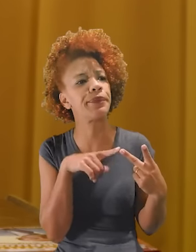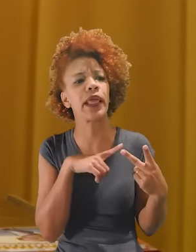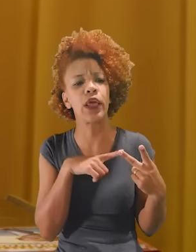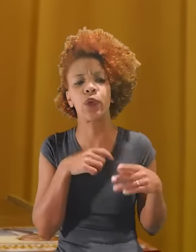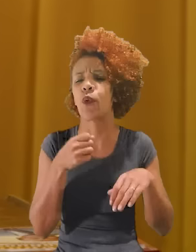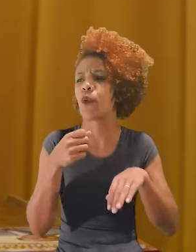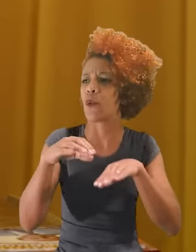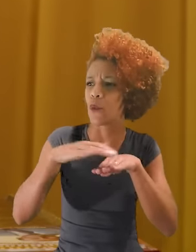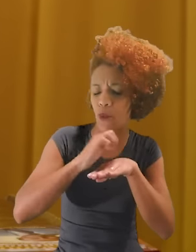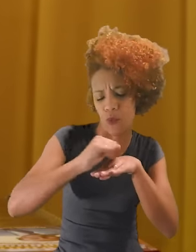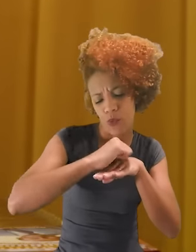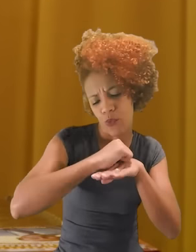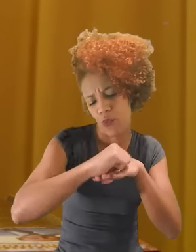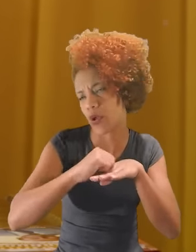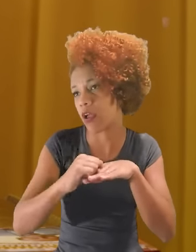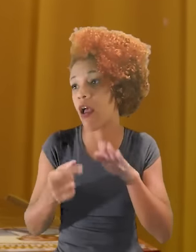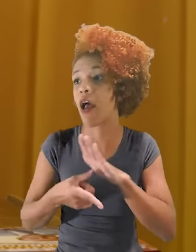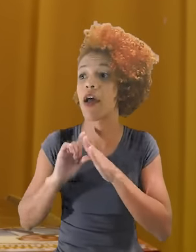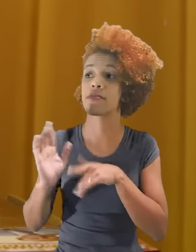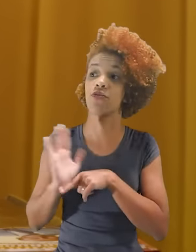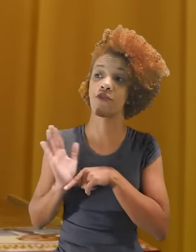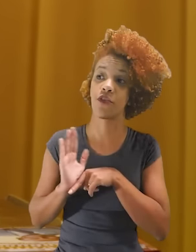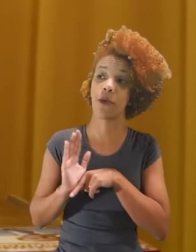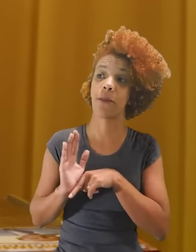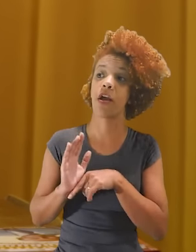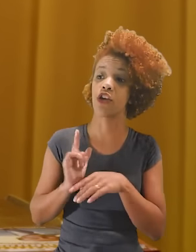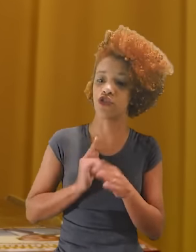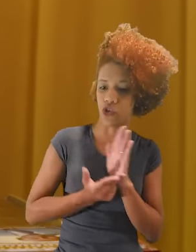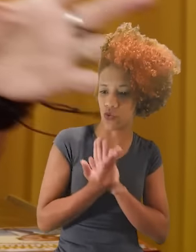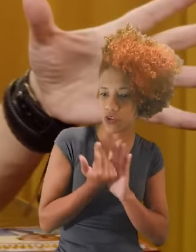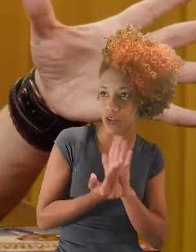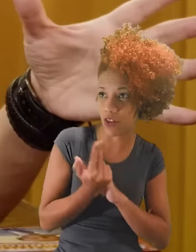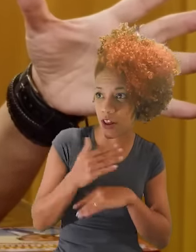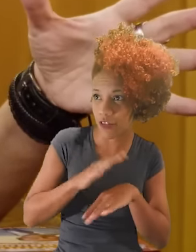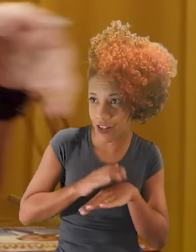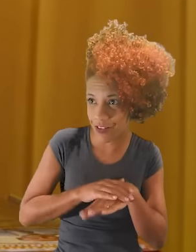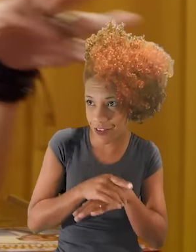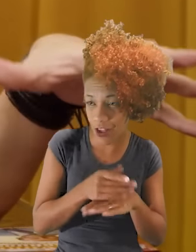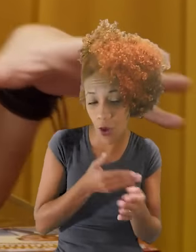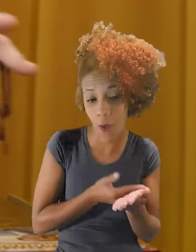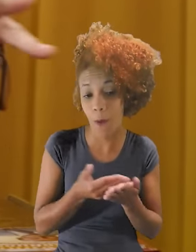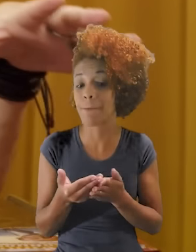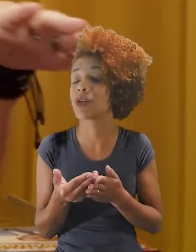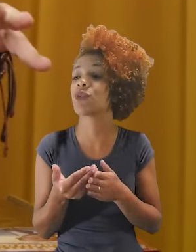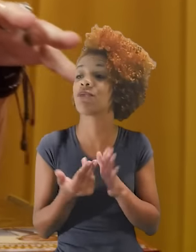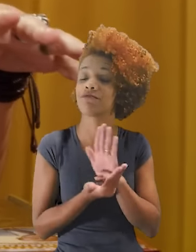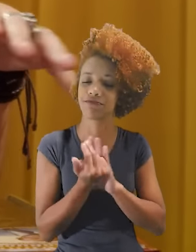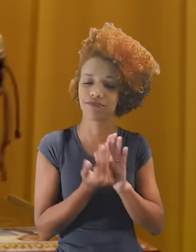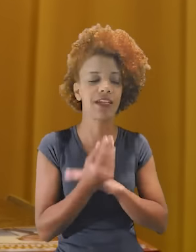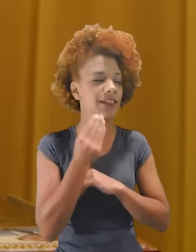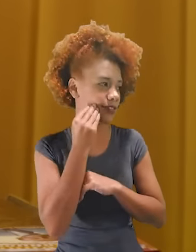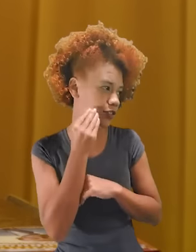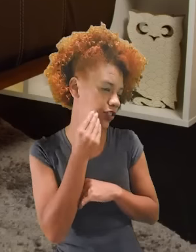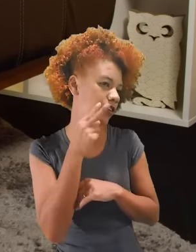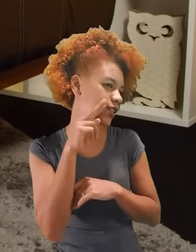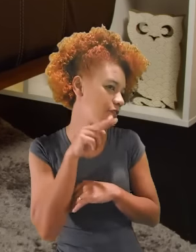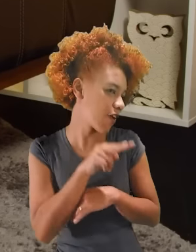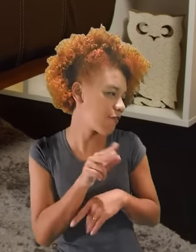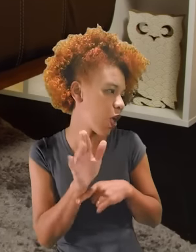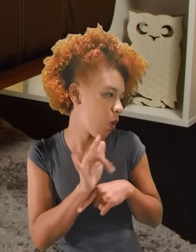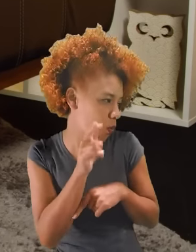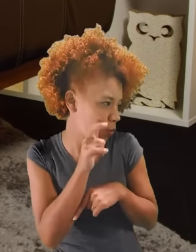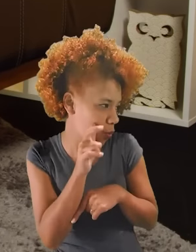o sapateiro, não sei o quê. E os caras faziam antes do filme, passavam os desenhinhos. Ele fazia isso. Então ele começou fazendo isso, tá? Ah, entendi. Você vai ver o filme e